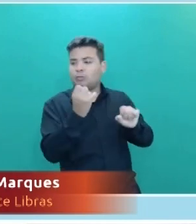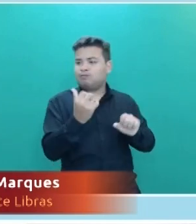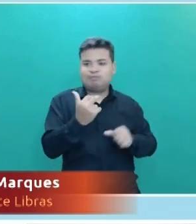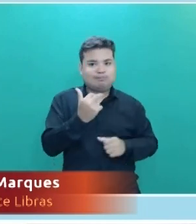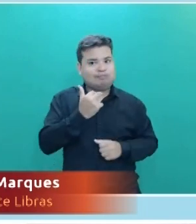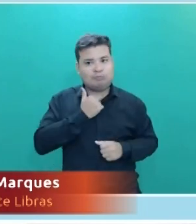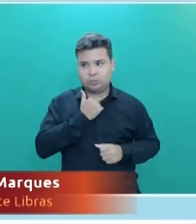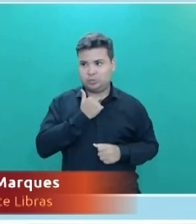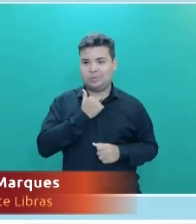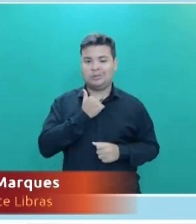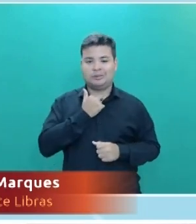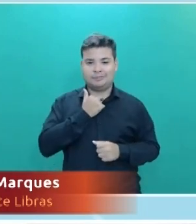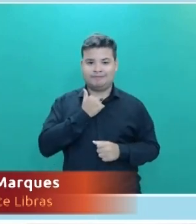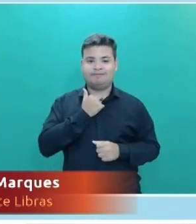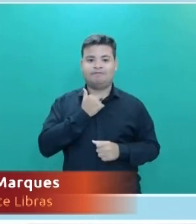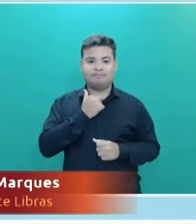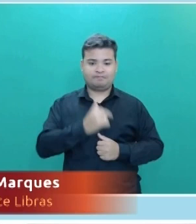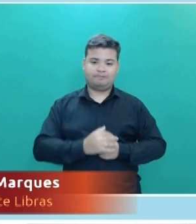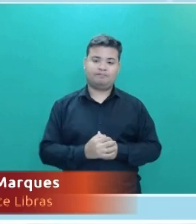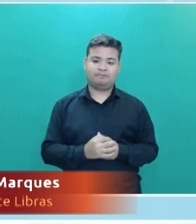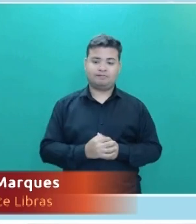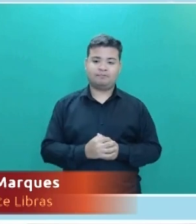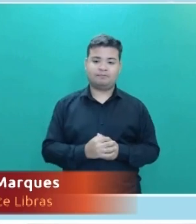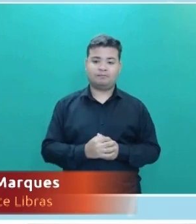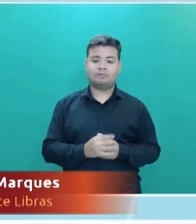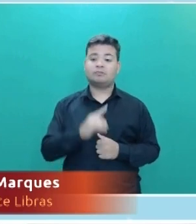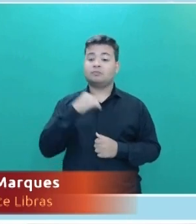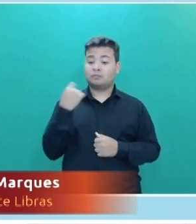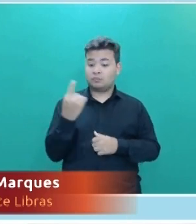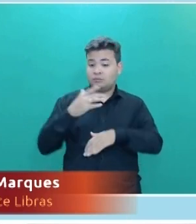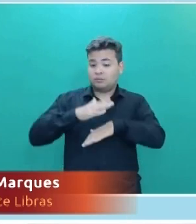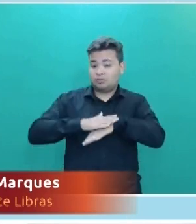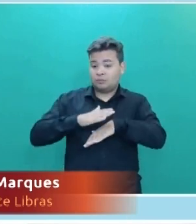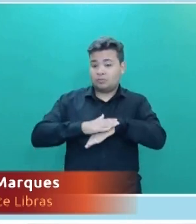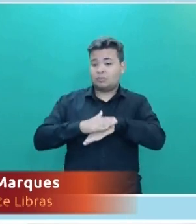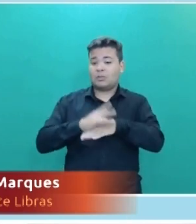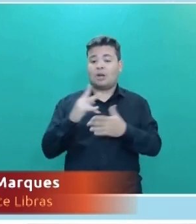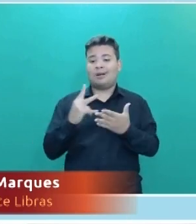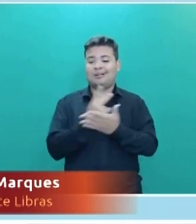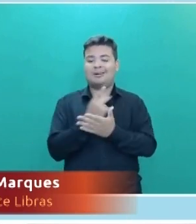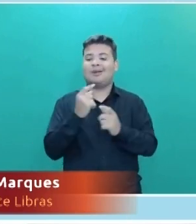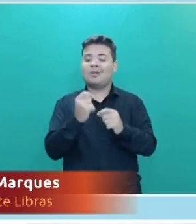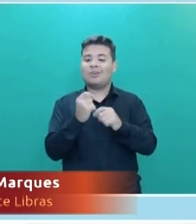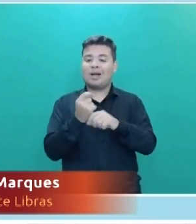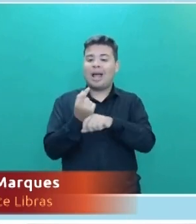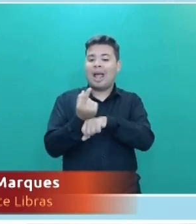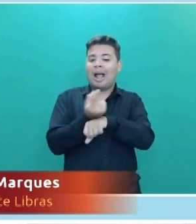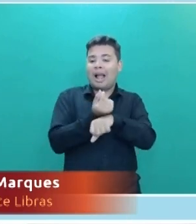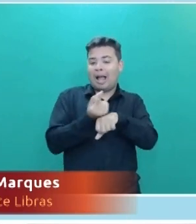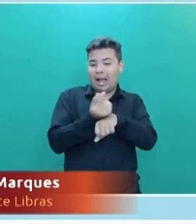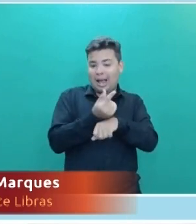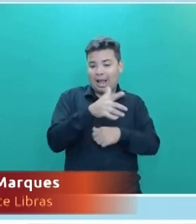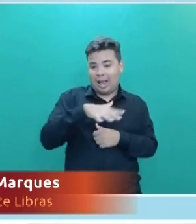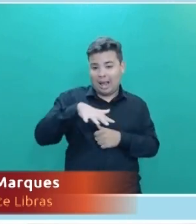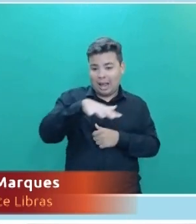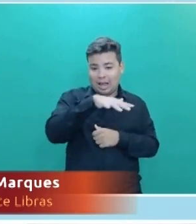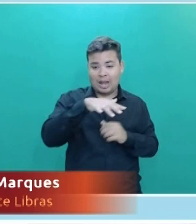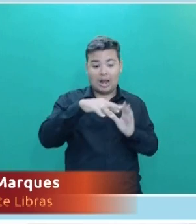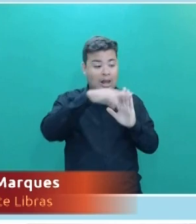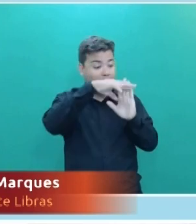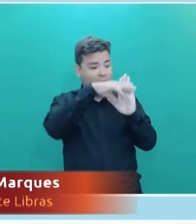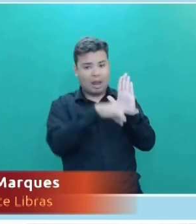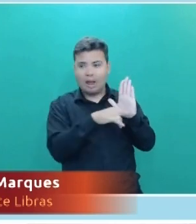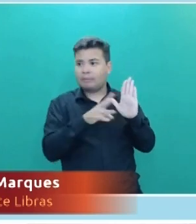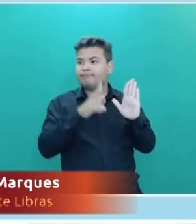E aí cria dentro da própria classe capitalista uma violação das regras do jogo,